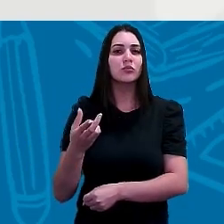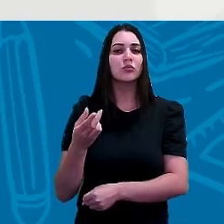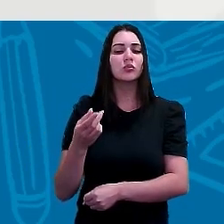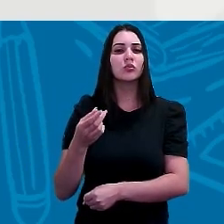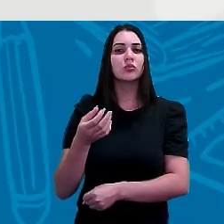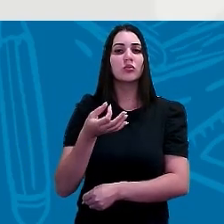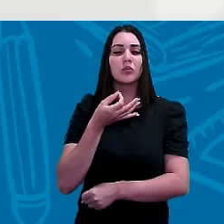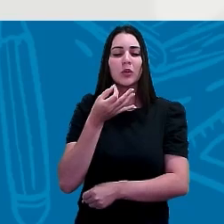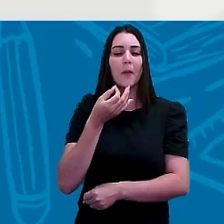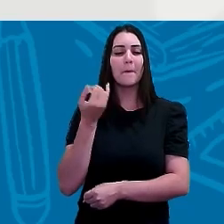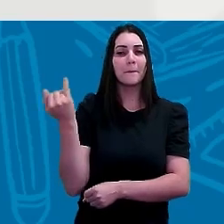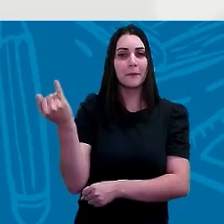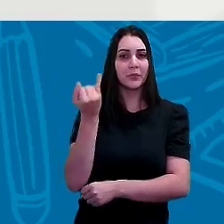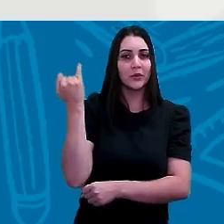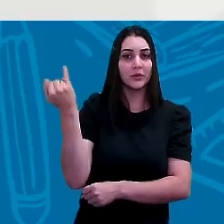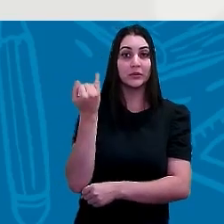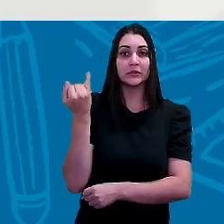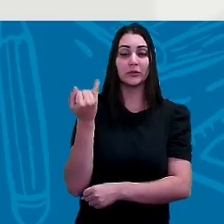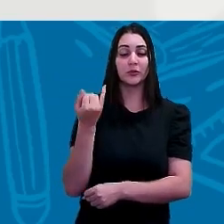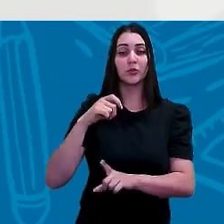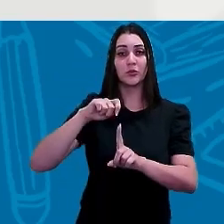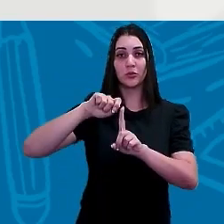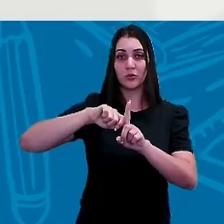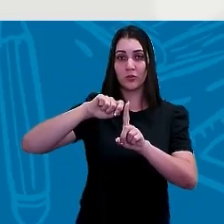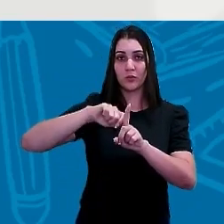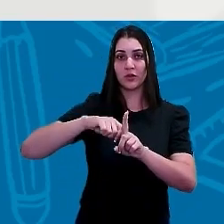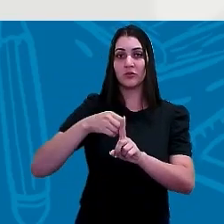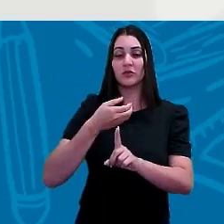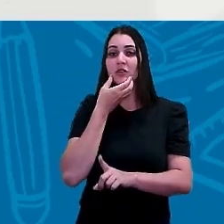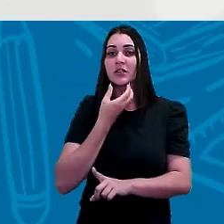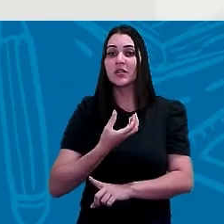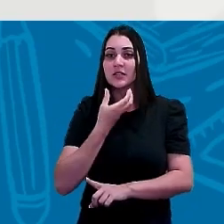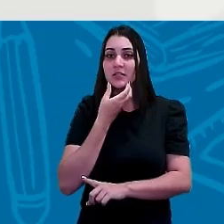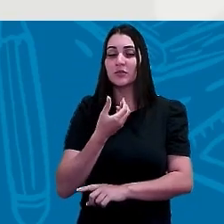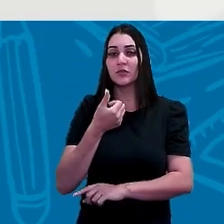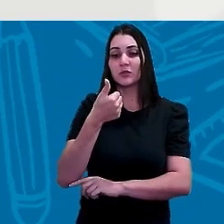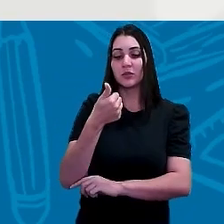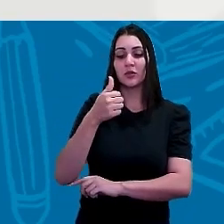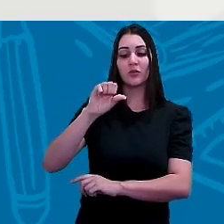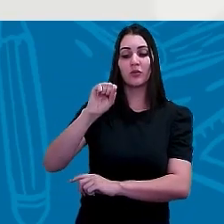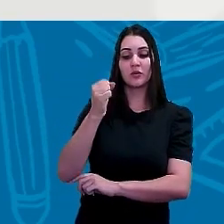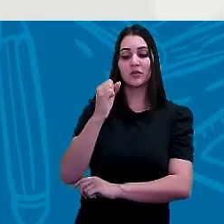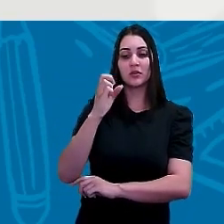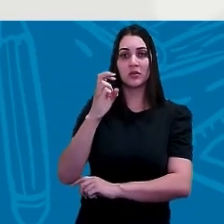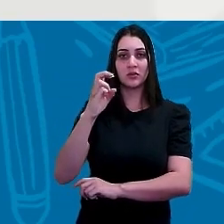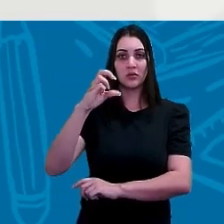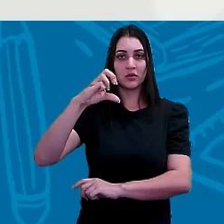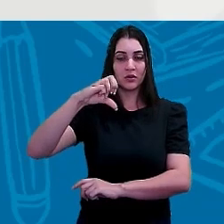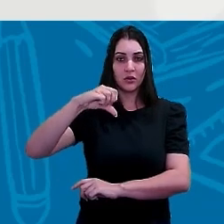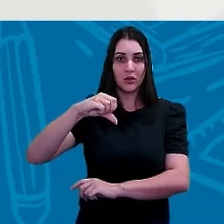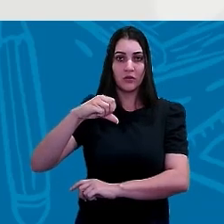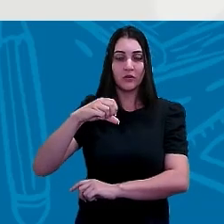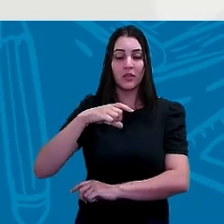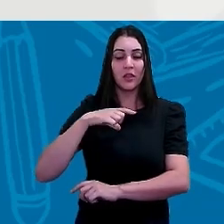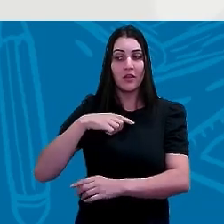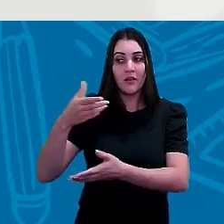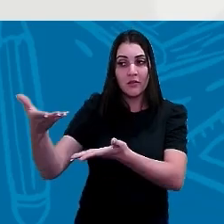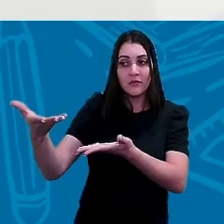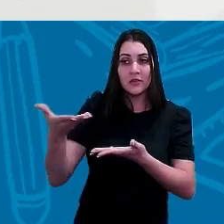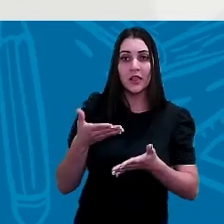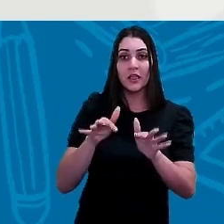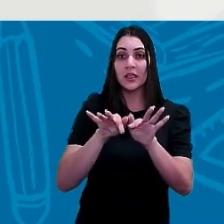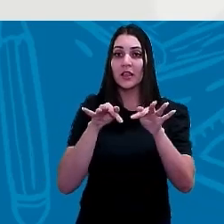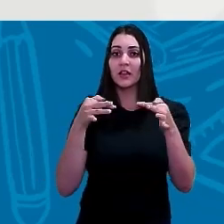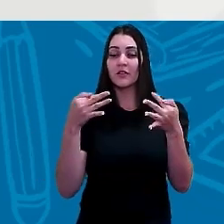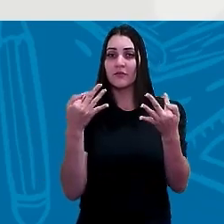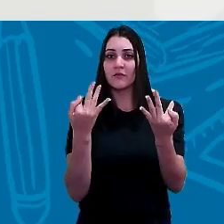Instituto Histórico, é que em dezembro de 1859, ele recebeu a visita da família imperial, do imperador